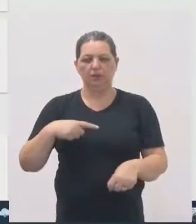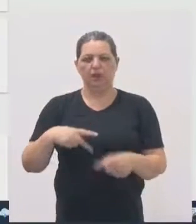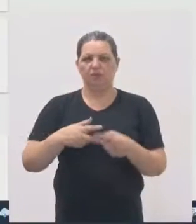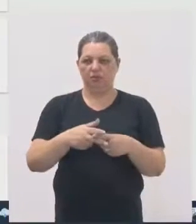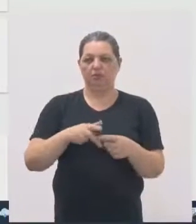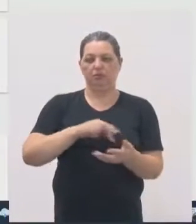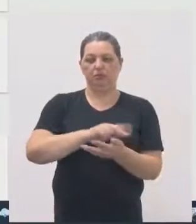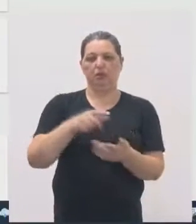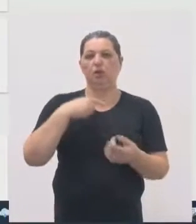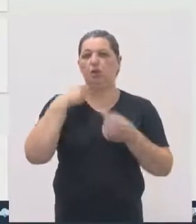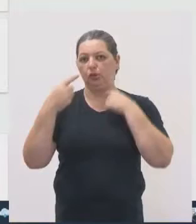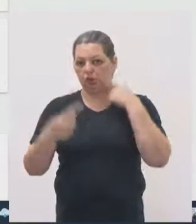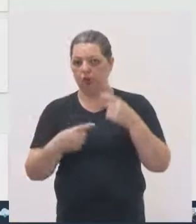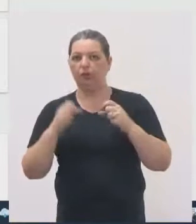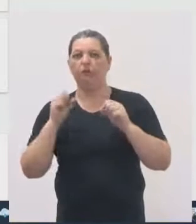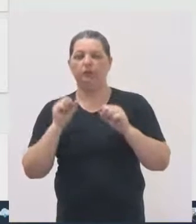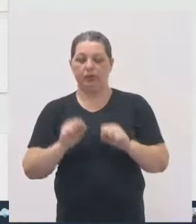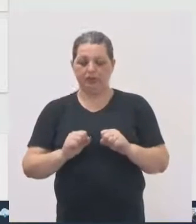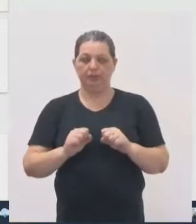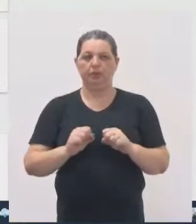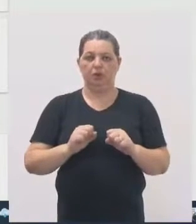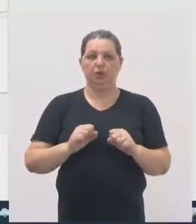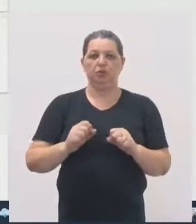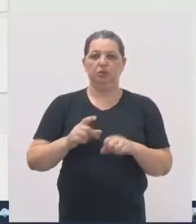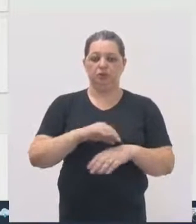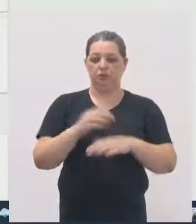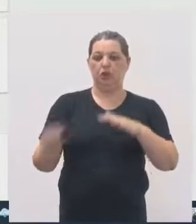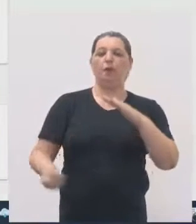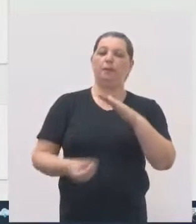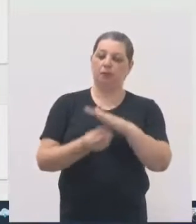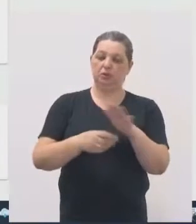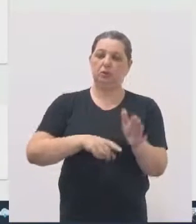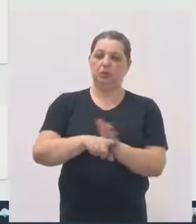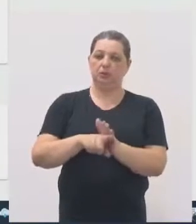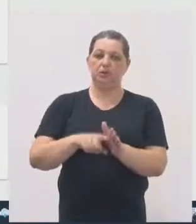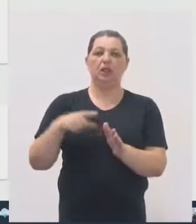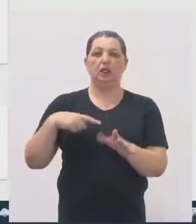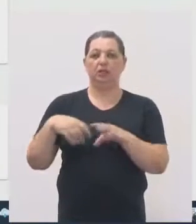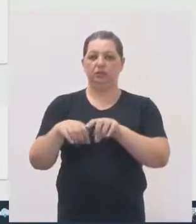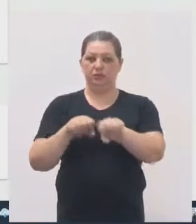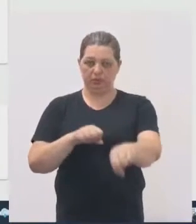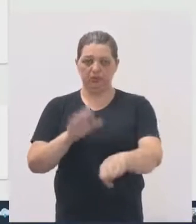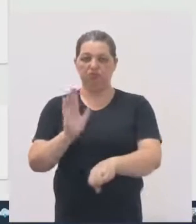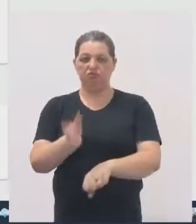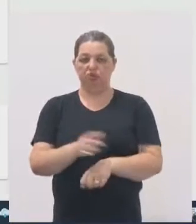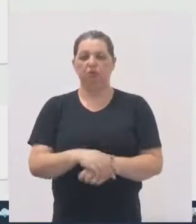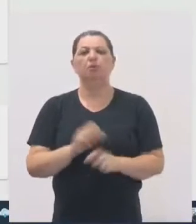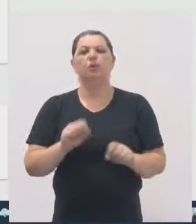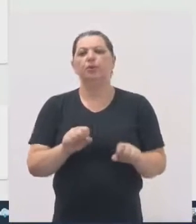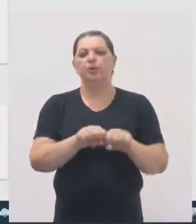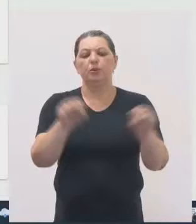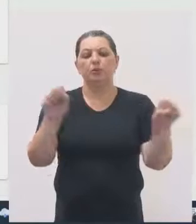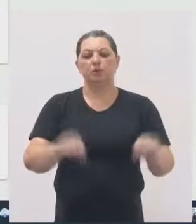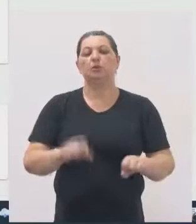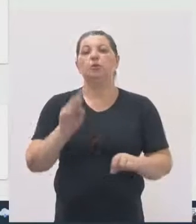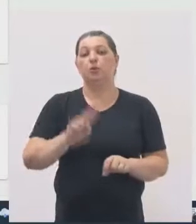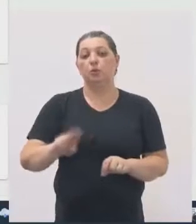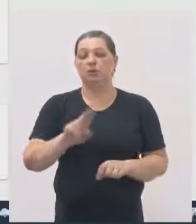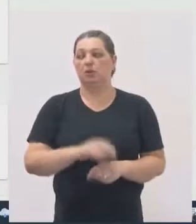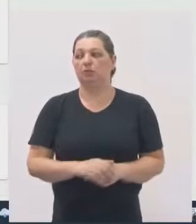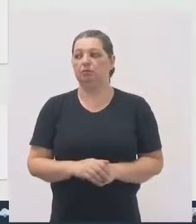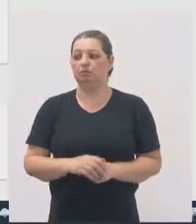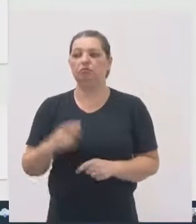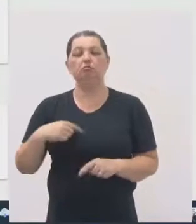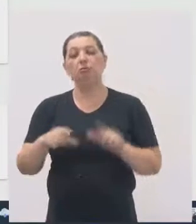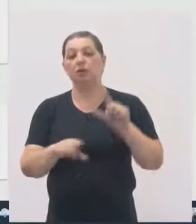quem tiver dúvida sobre sistema operacional, vai lá no repositório que a gente tem essa formação. Vê qual o sistema operacional que você está utilizando e aí você